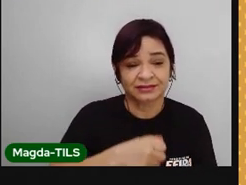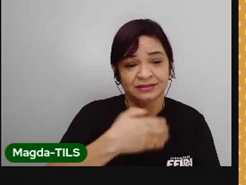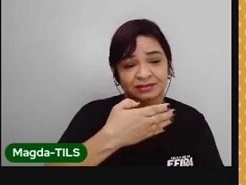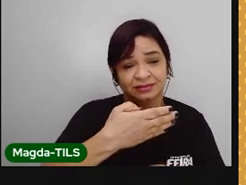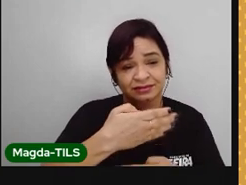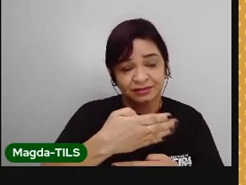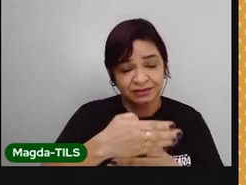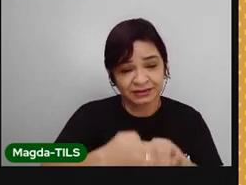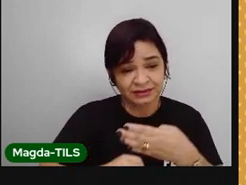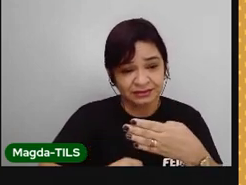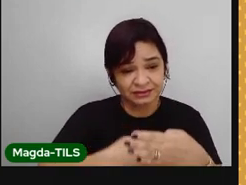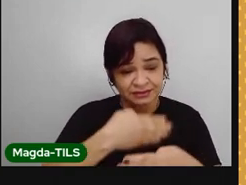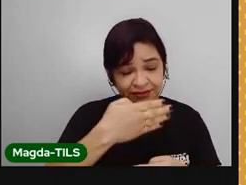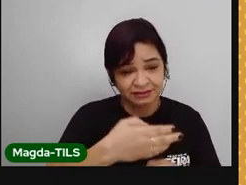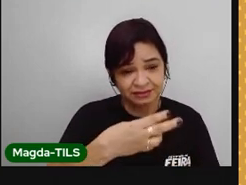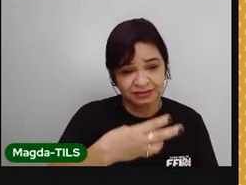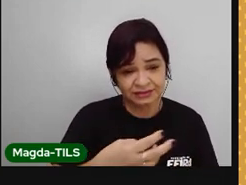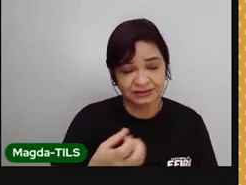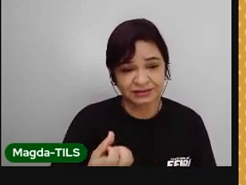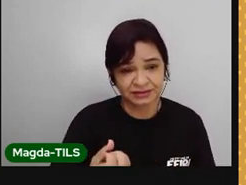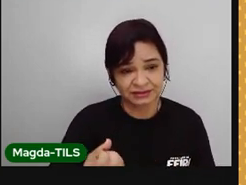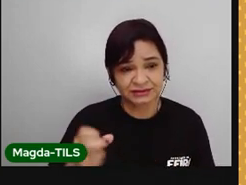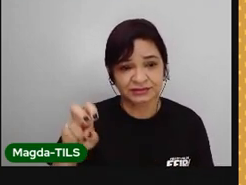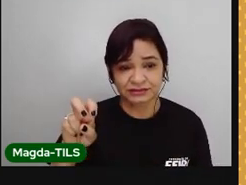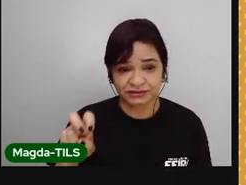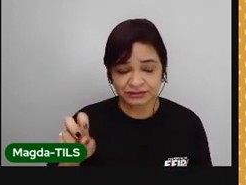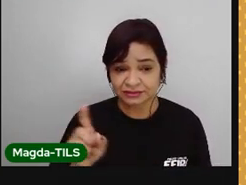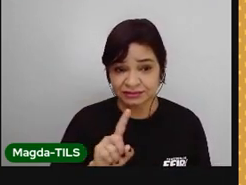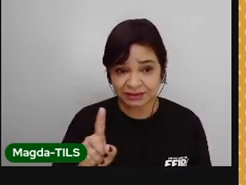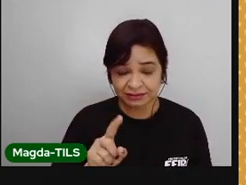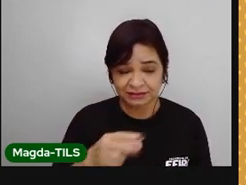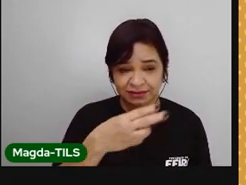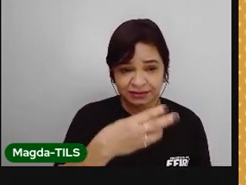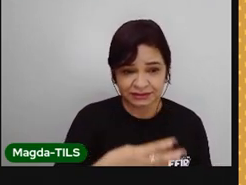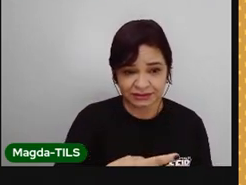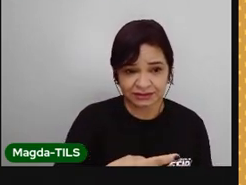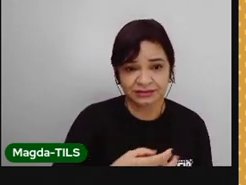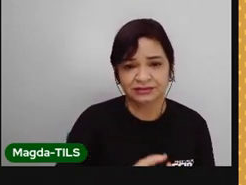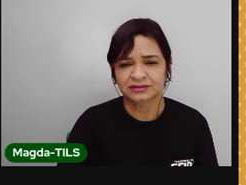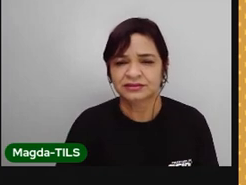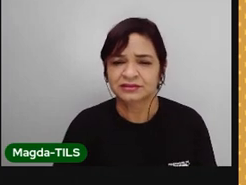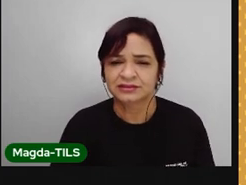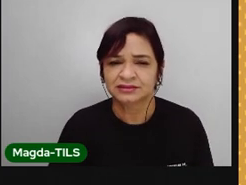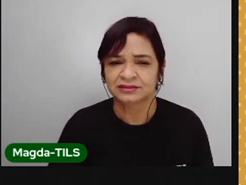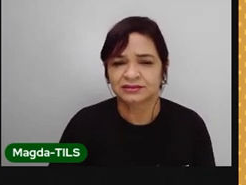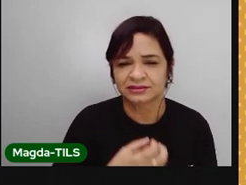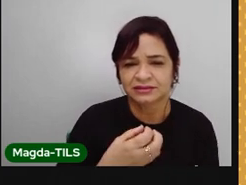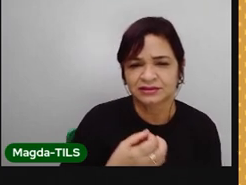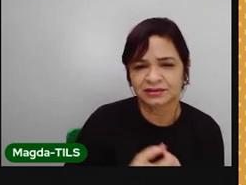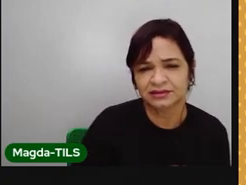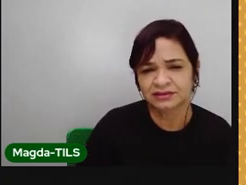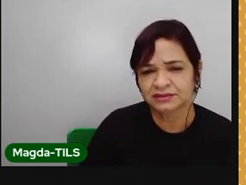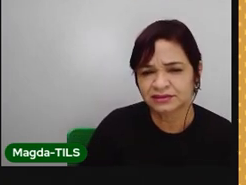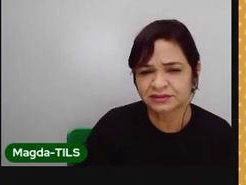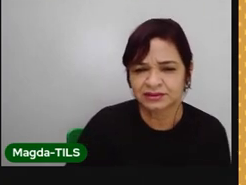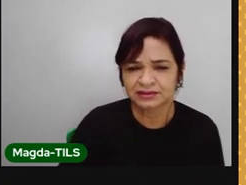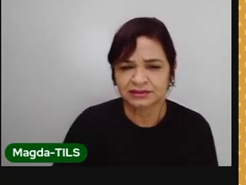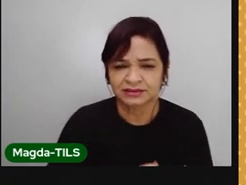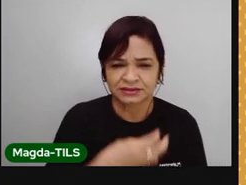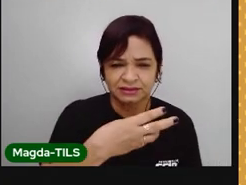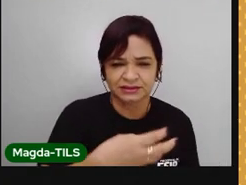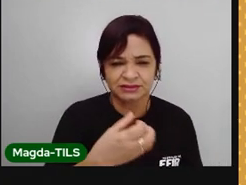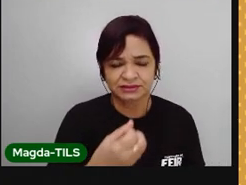365 dias, eles têm 366 dias. Então, se a gente lembrar, ó, a